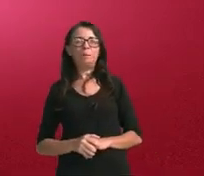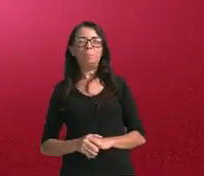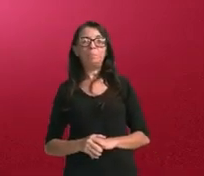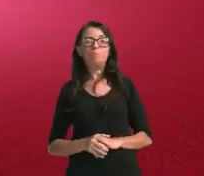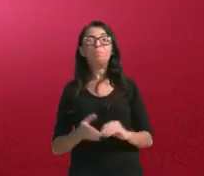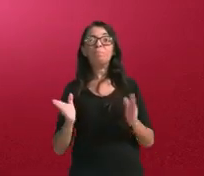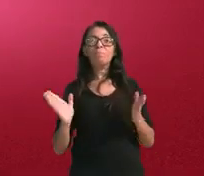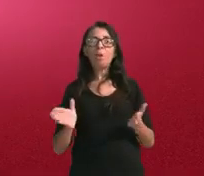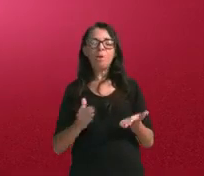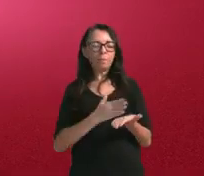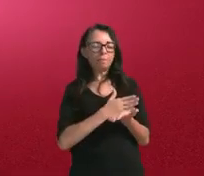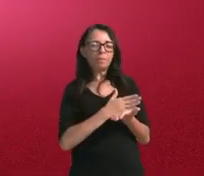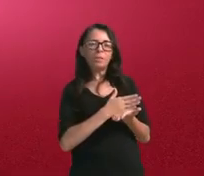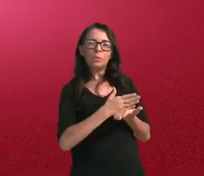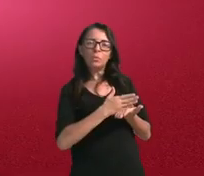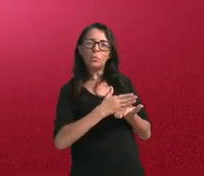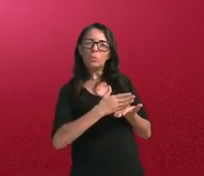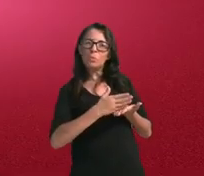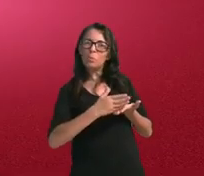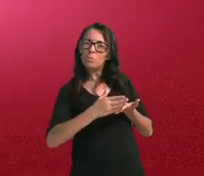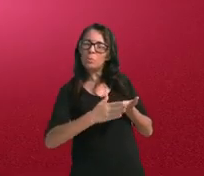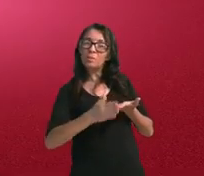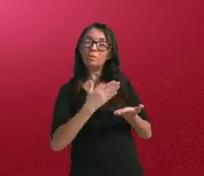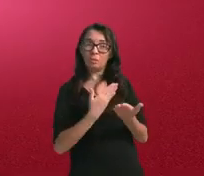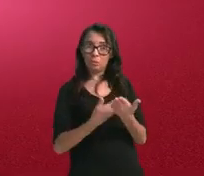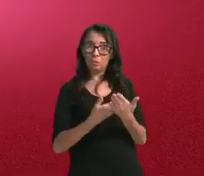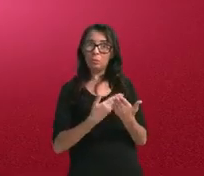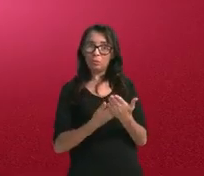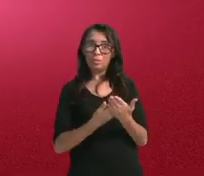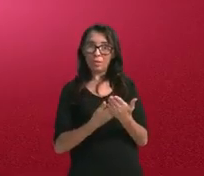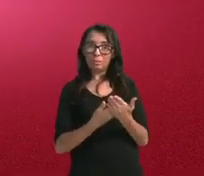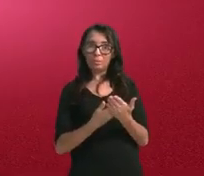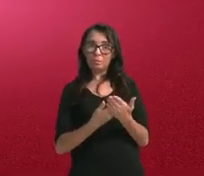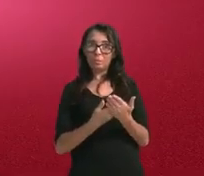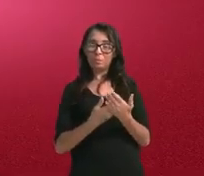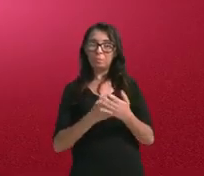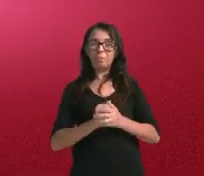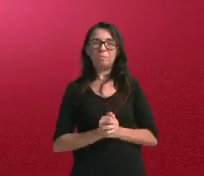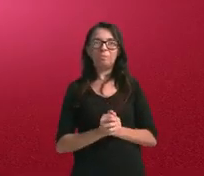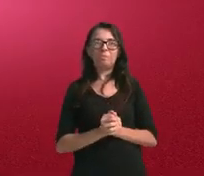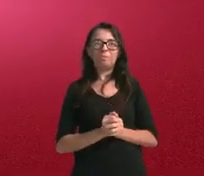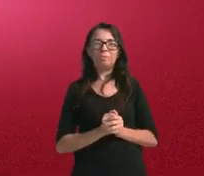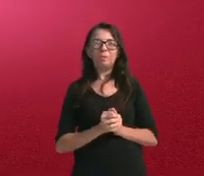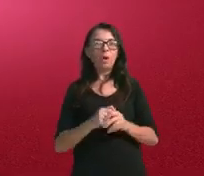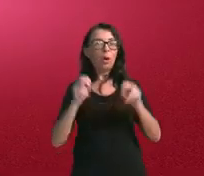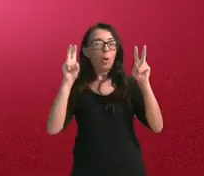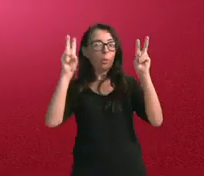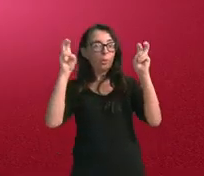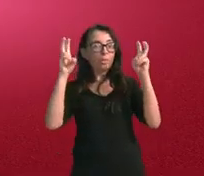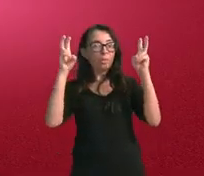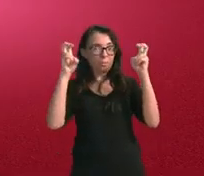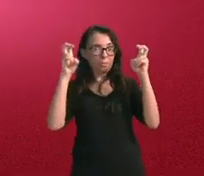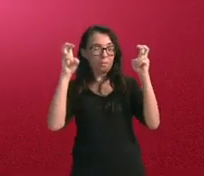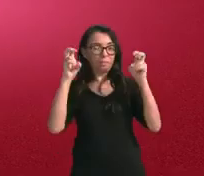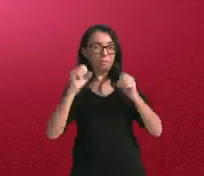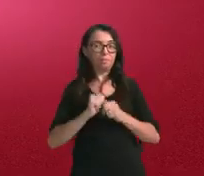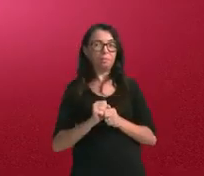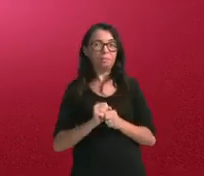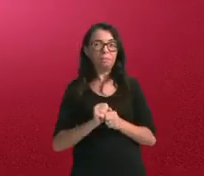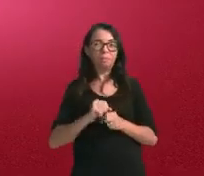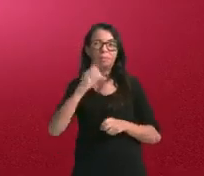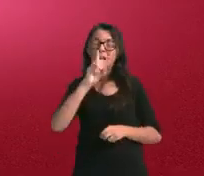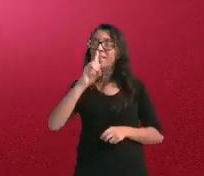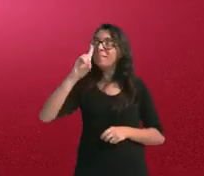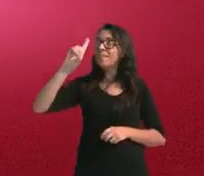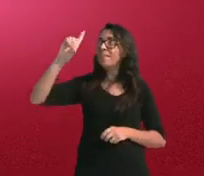uma introdução aqui a respeito desse tema de hoje, só para recordar, Deus age